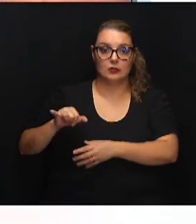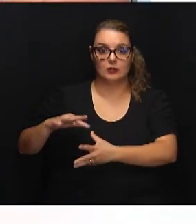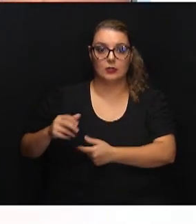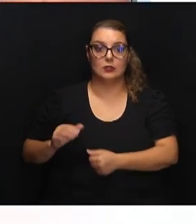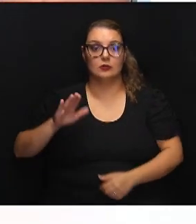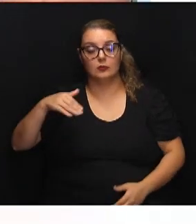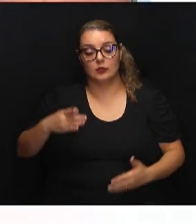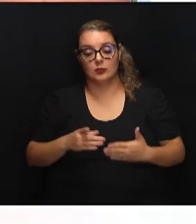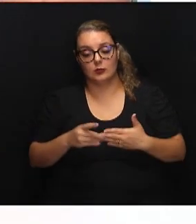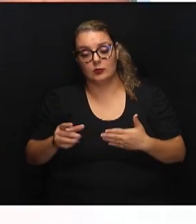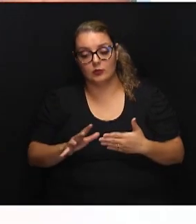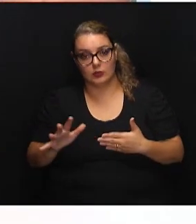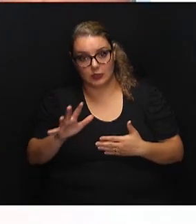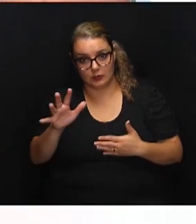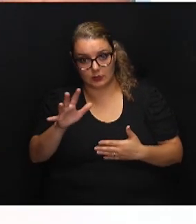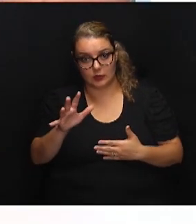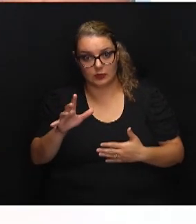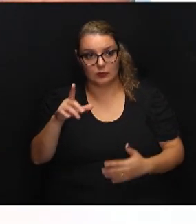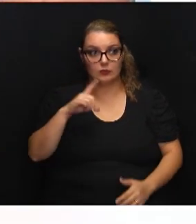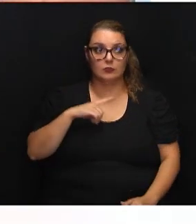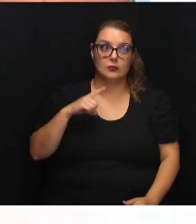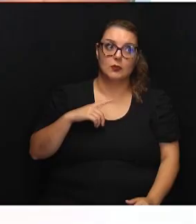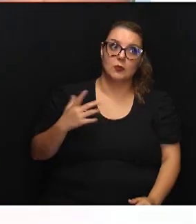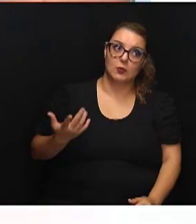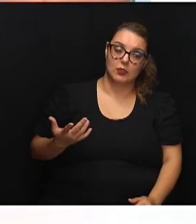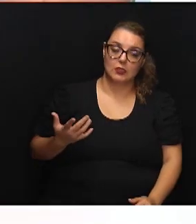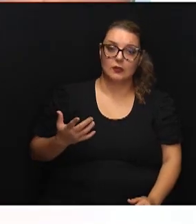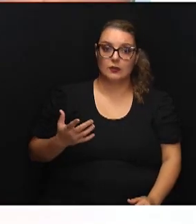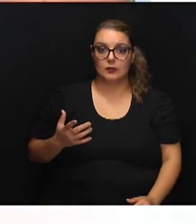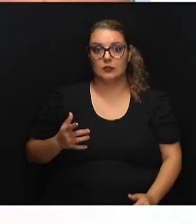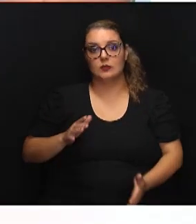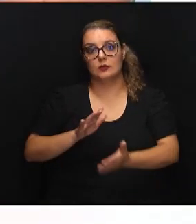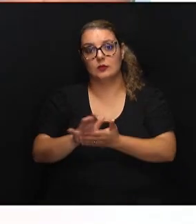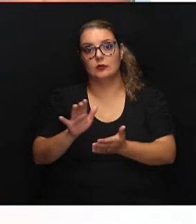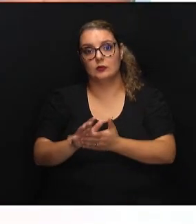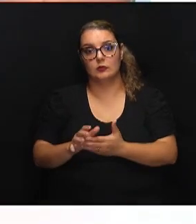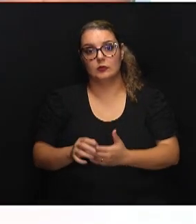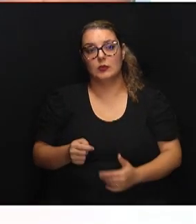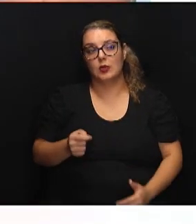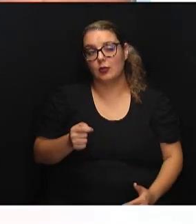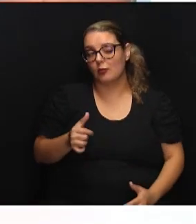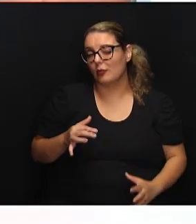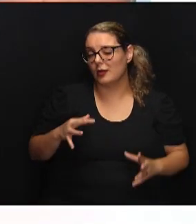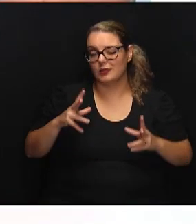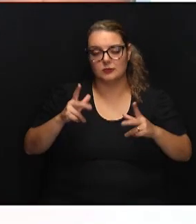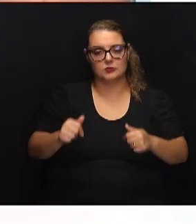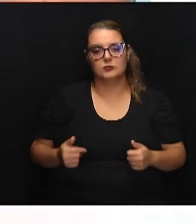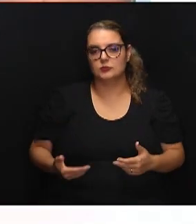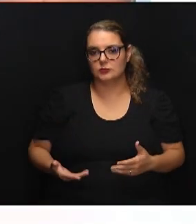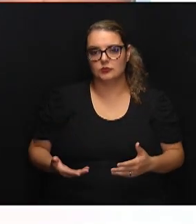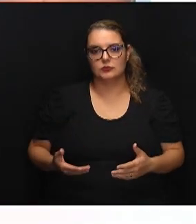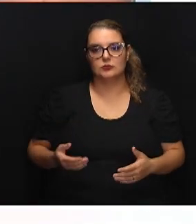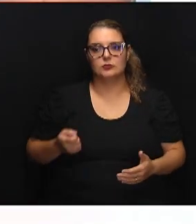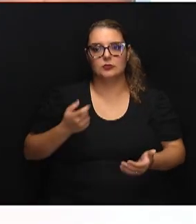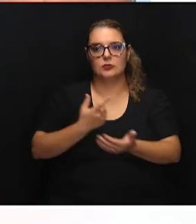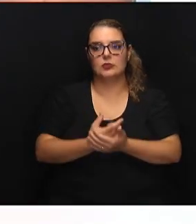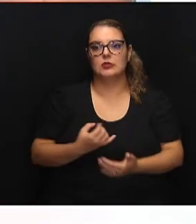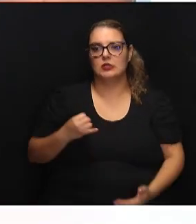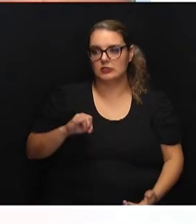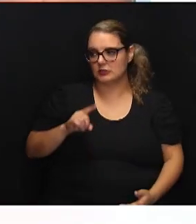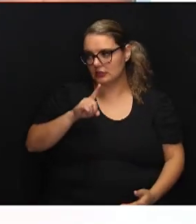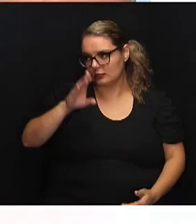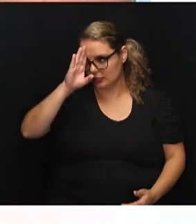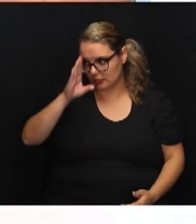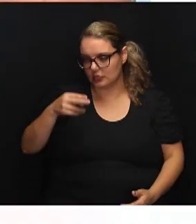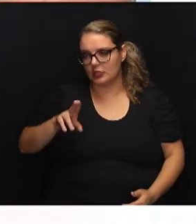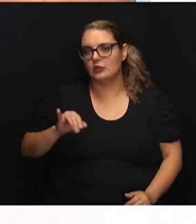sobe, vai ter um aumento de custo para quase tudo que nós consumimos. Se não for direto, é indireto. Se